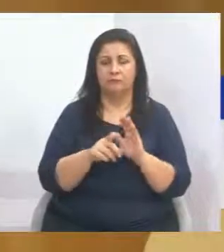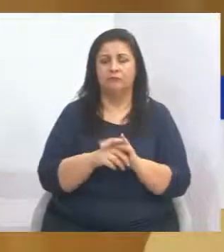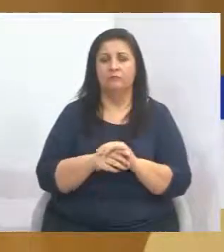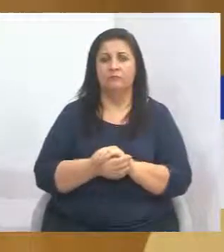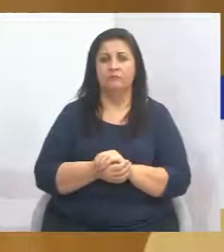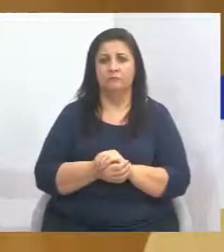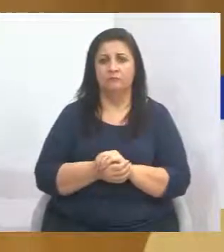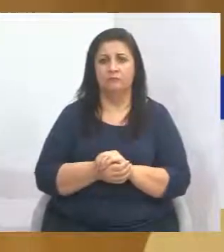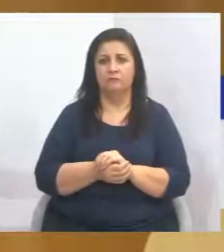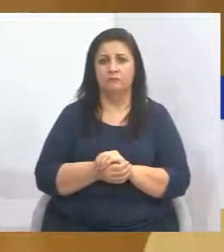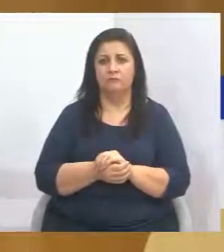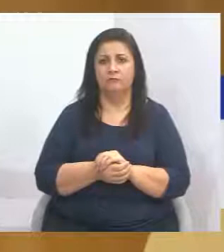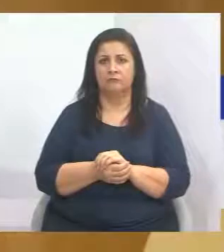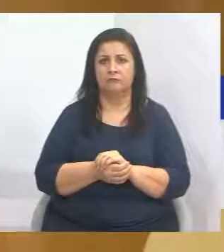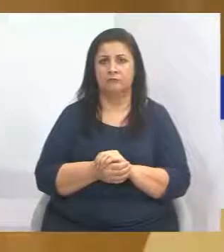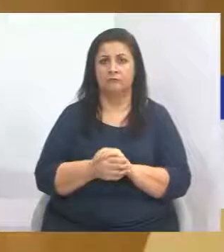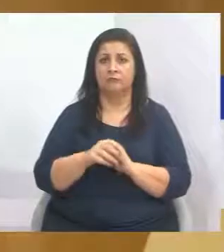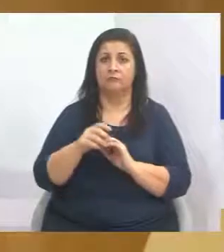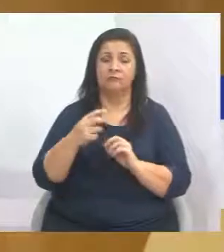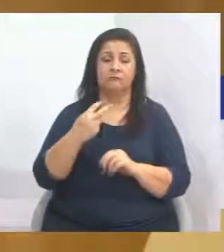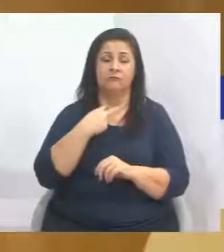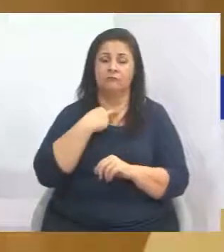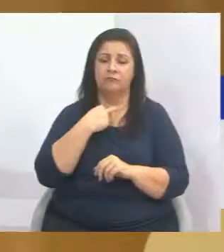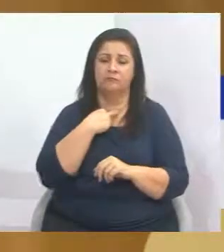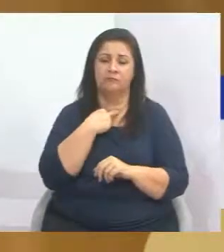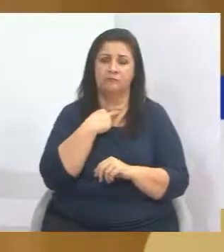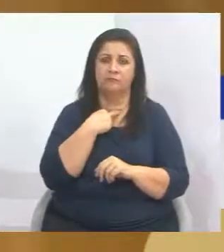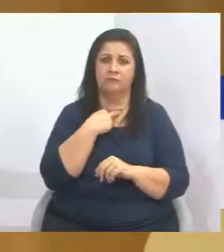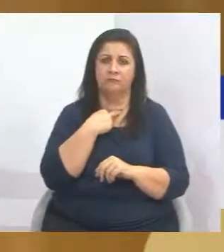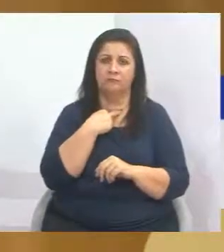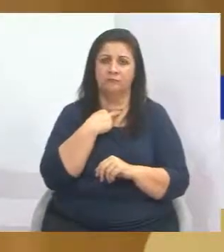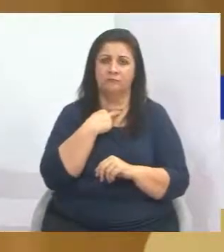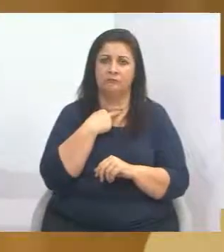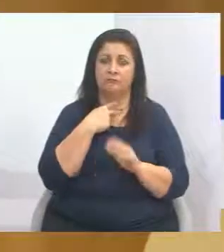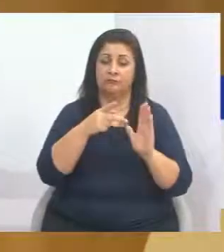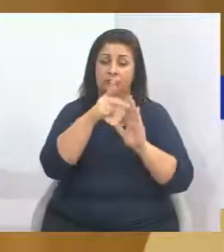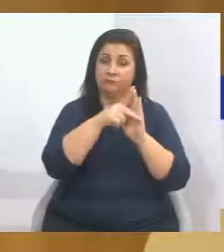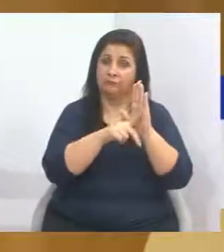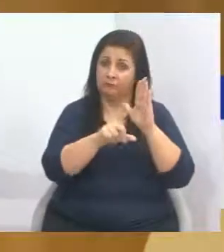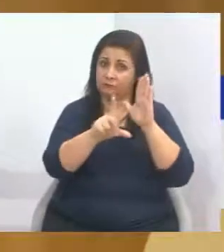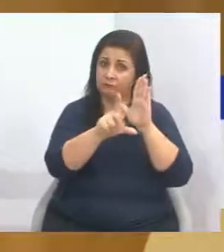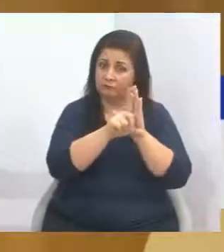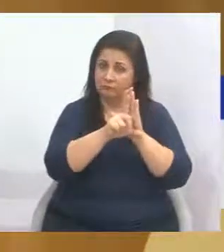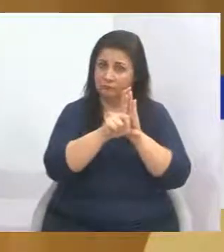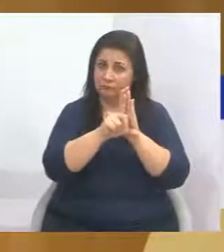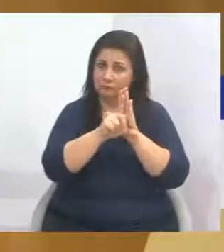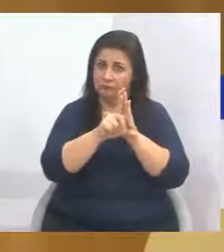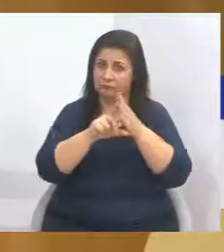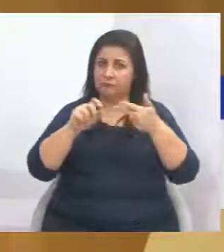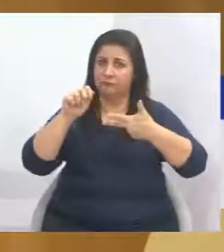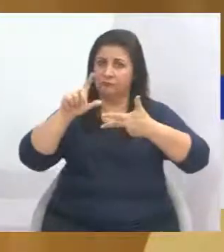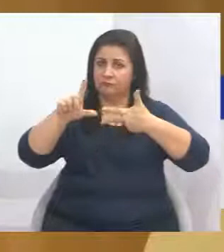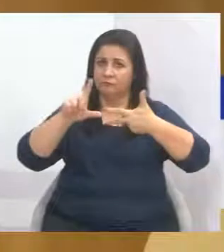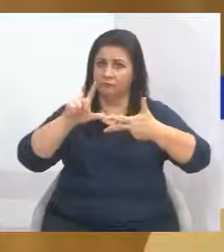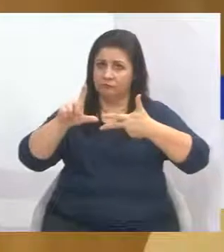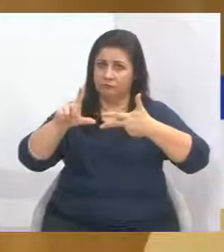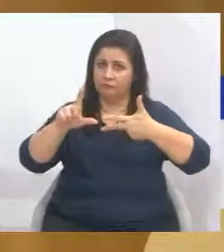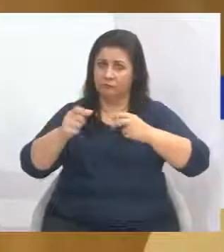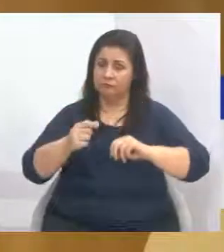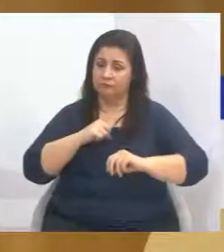2.761/1990, pela qual não se admite nos projetos de iniciativa exclusiva do prefeito aumento de